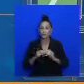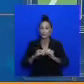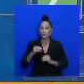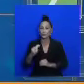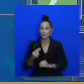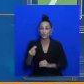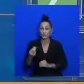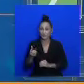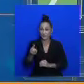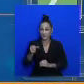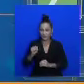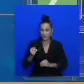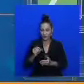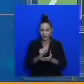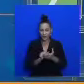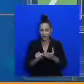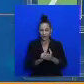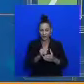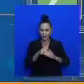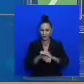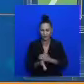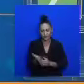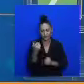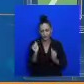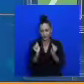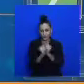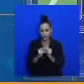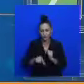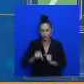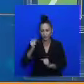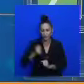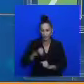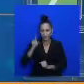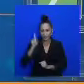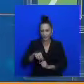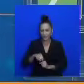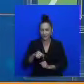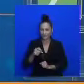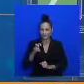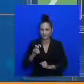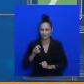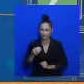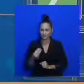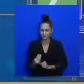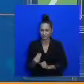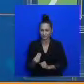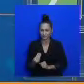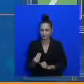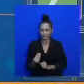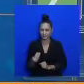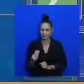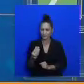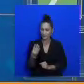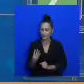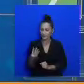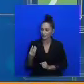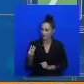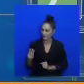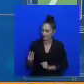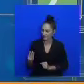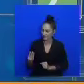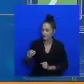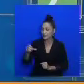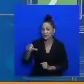2268 da Lotomania. Confira comigo. Os números sorteados foram 53,